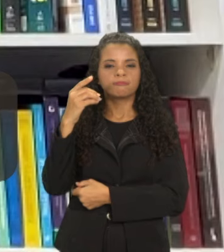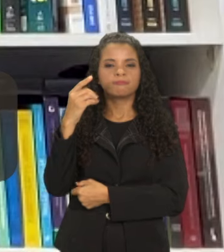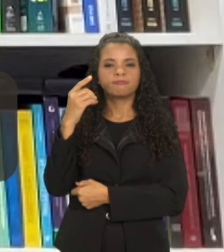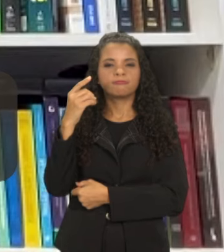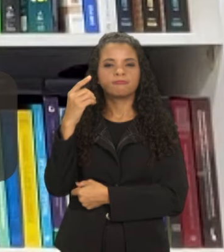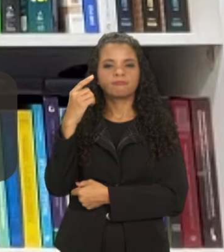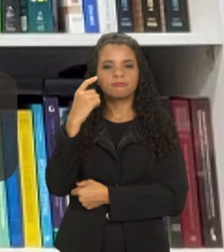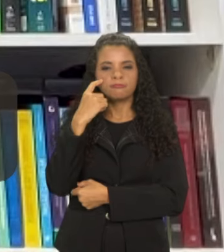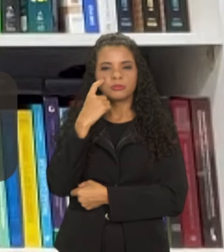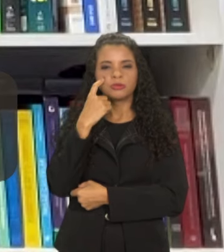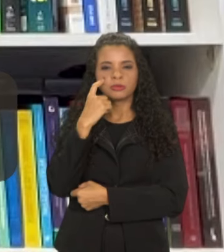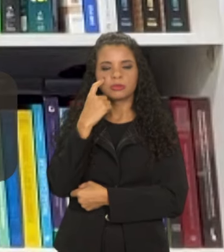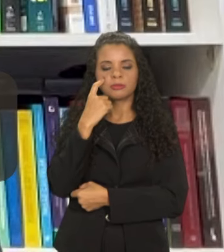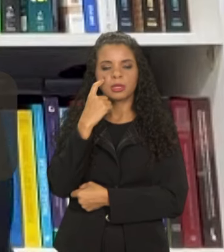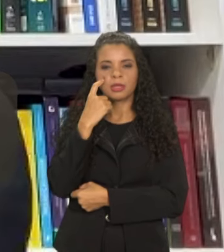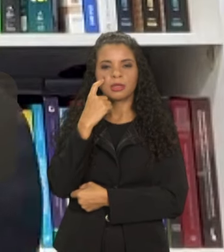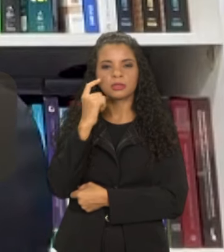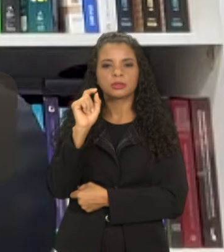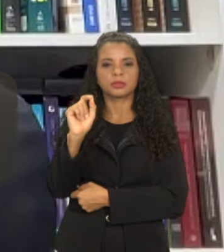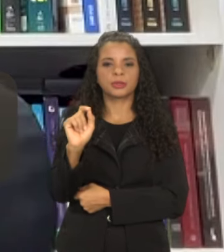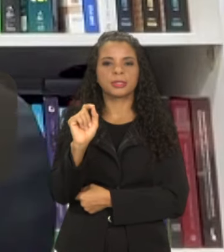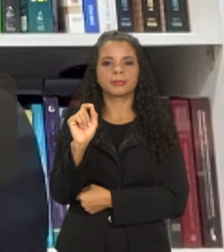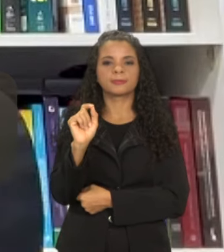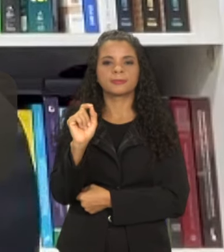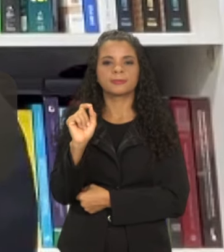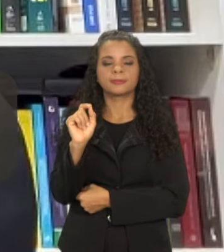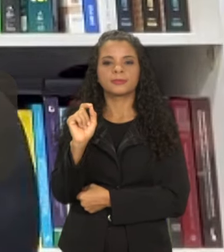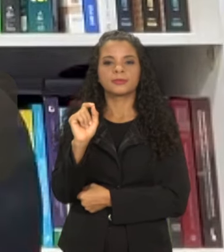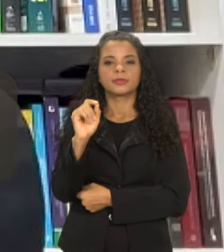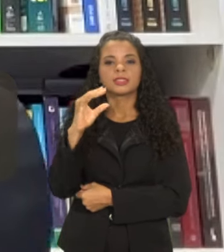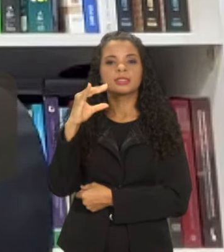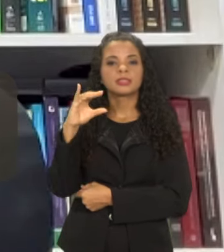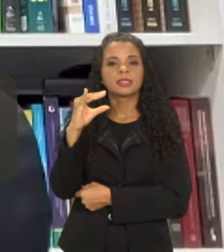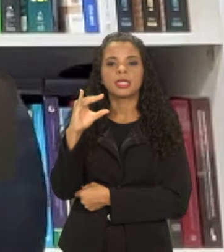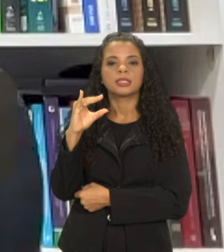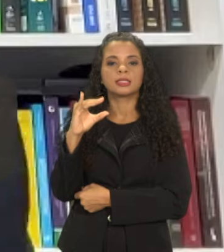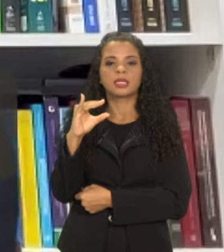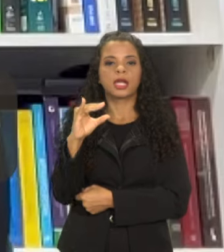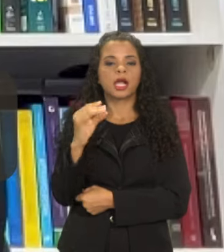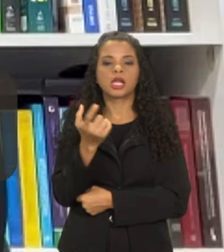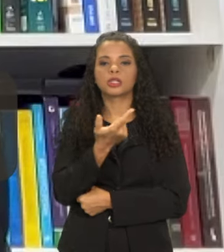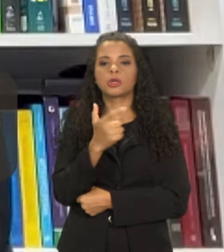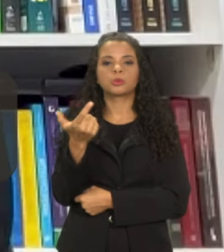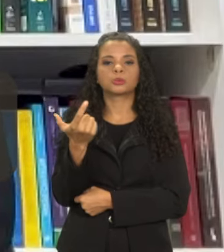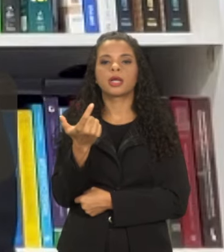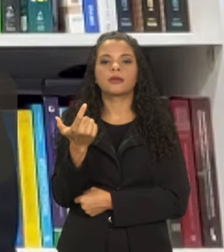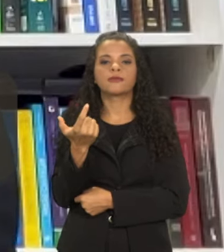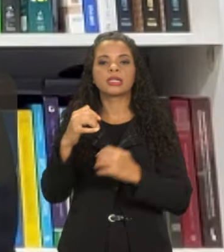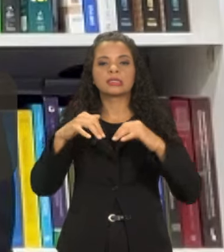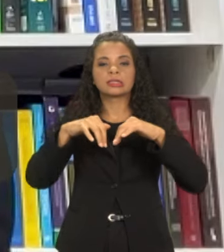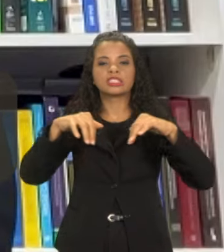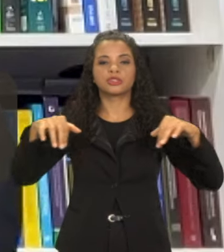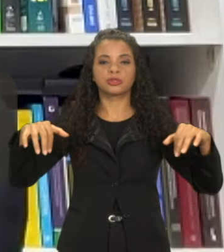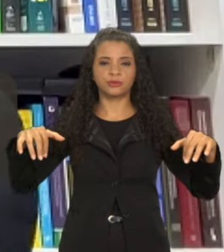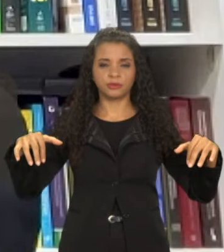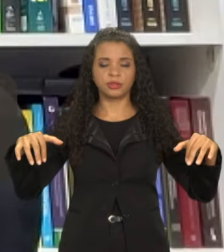época, ela não estava dividida. E hoje as mesmas pessoas que